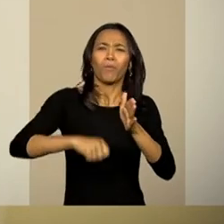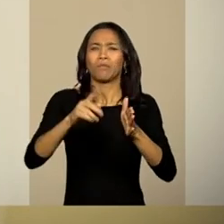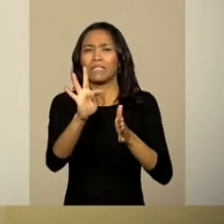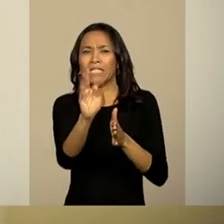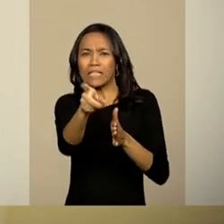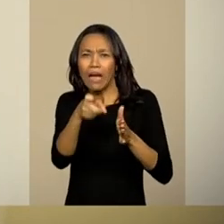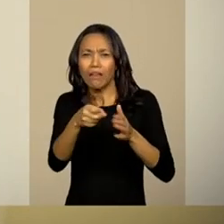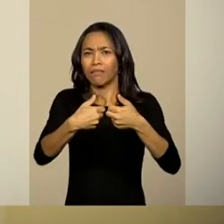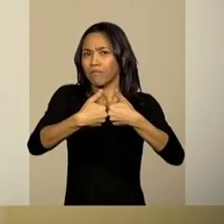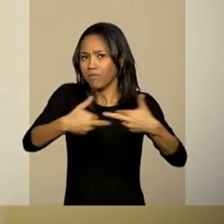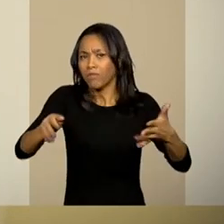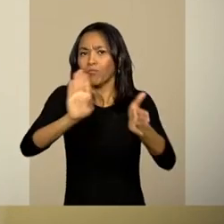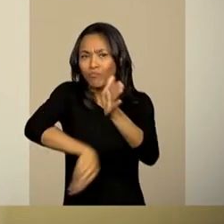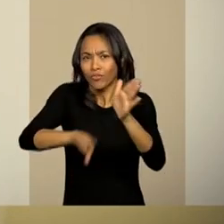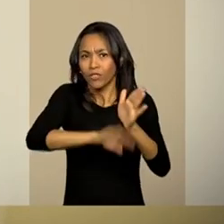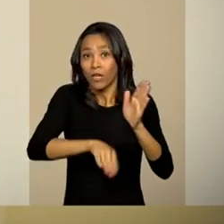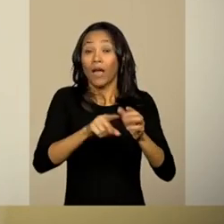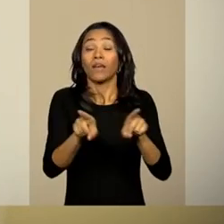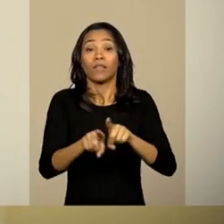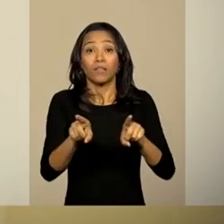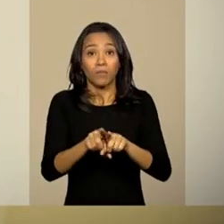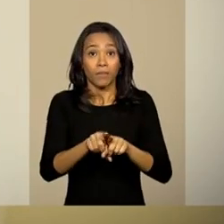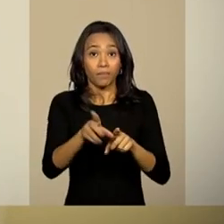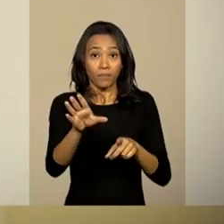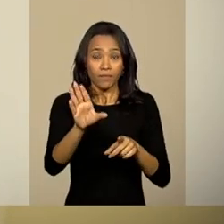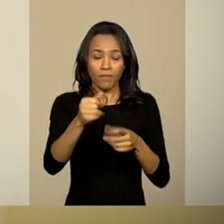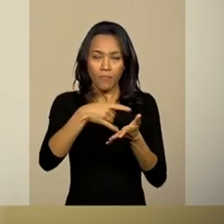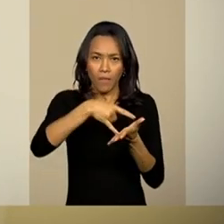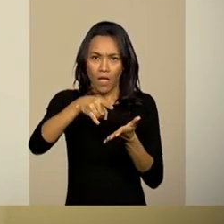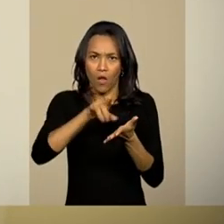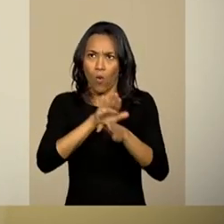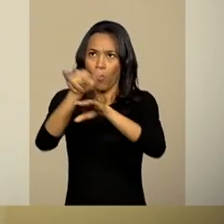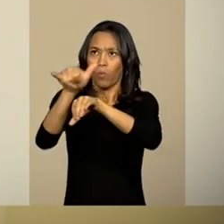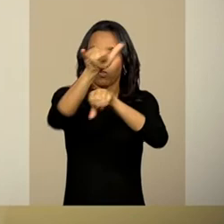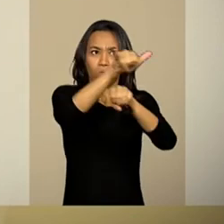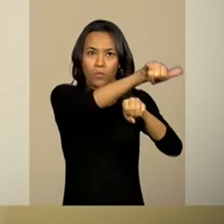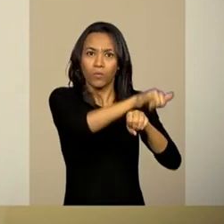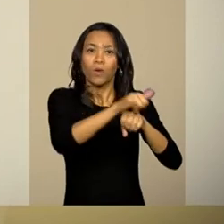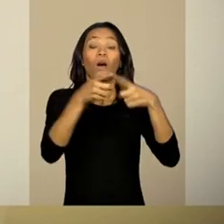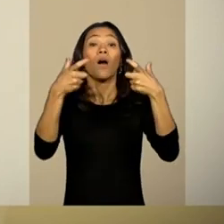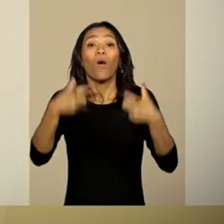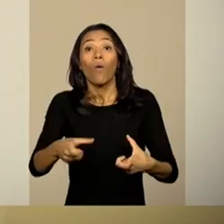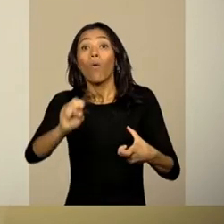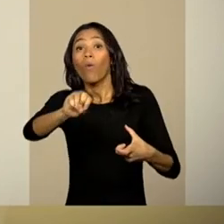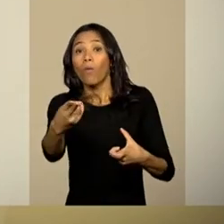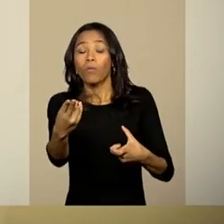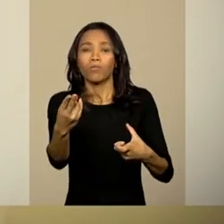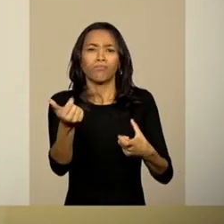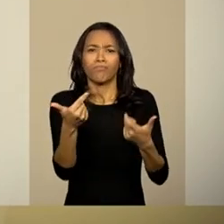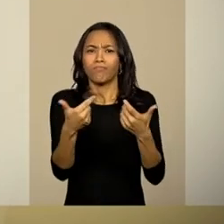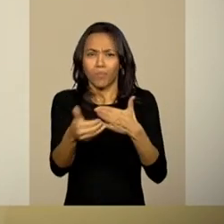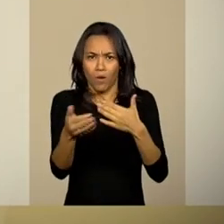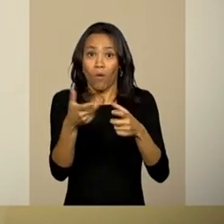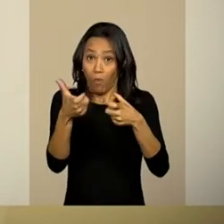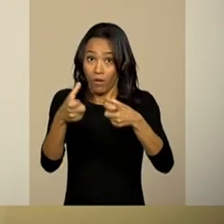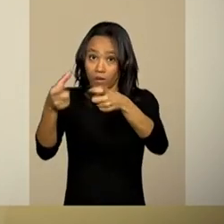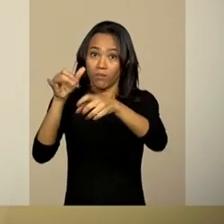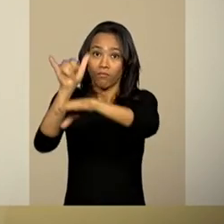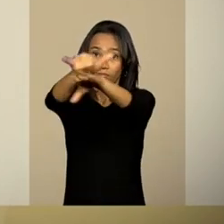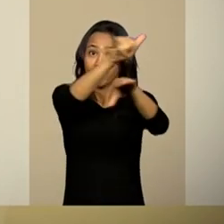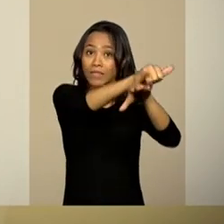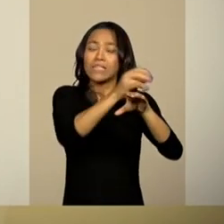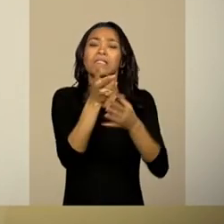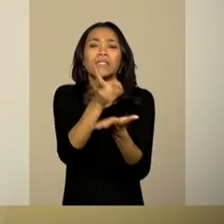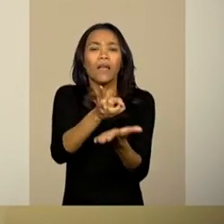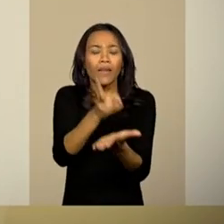aeroportuárias e subsidiar as passagens aéreas para rotas originadas ou destinadas a esses aeroportos,